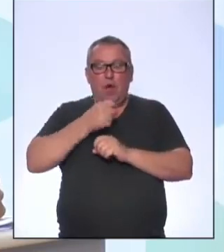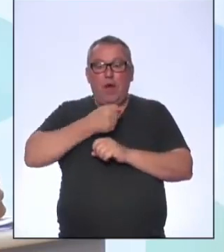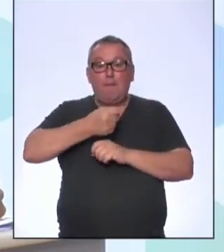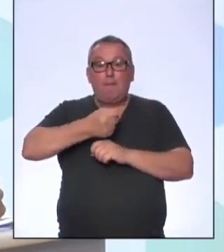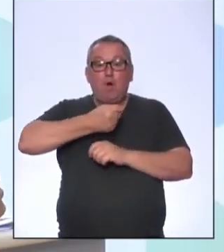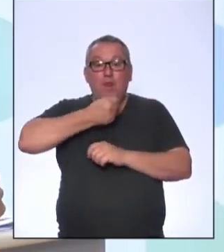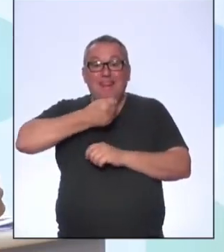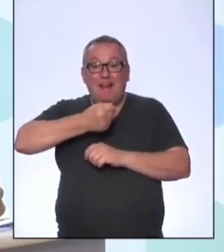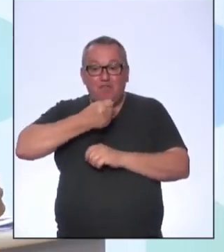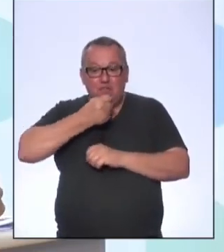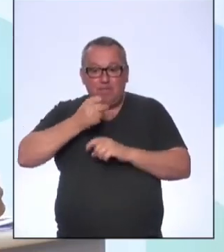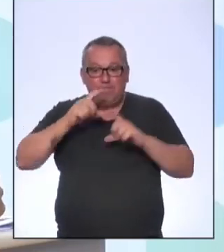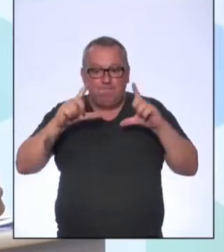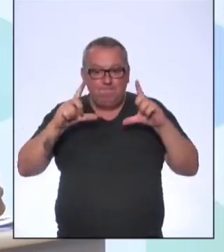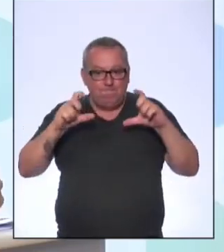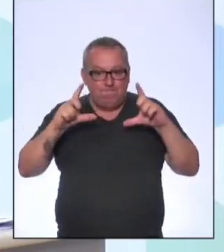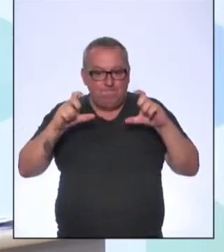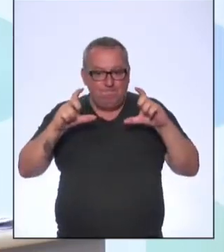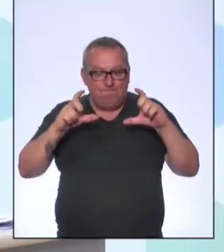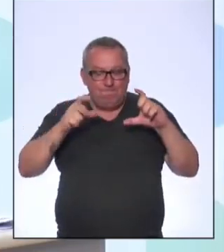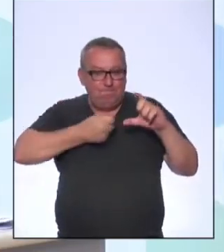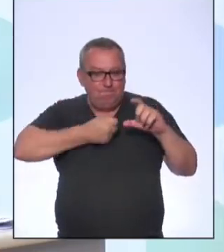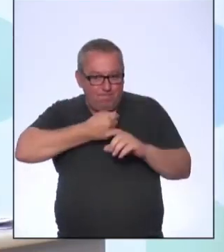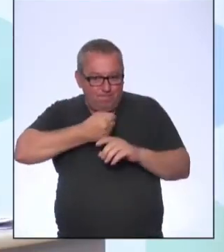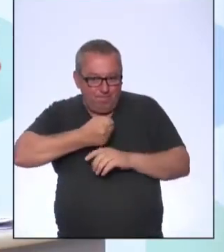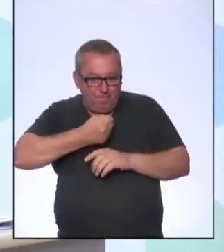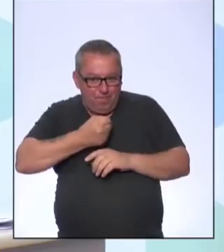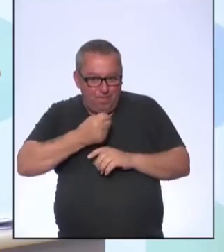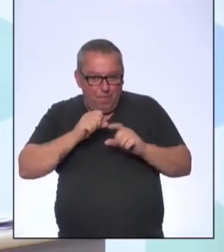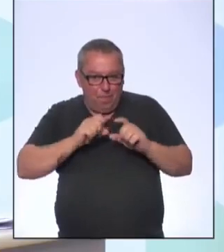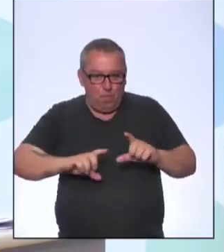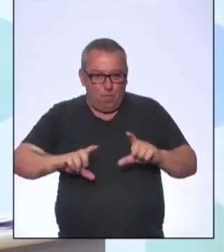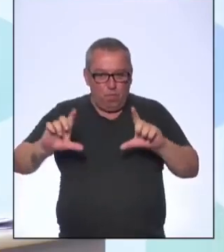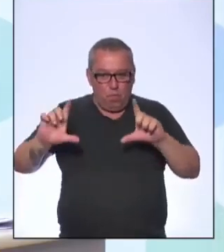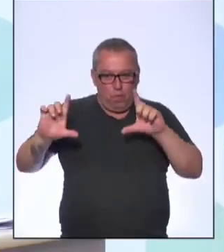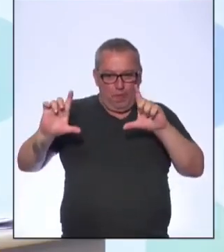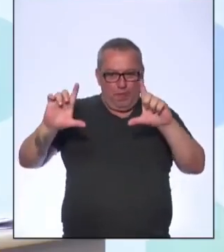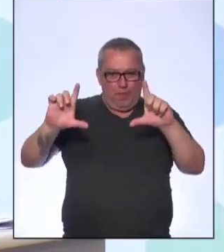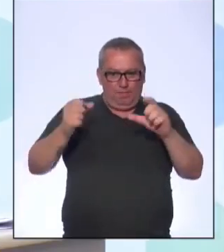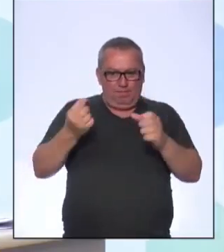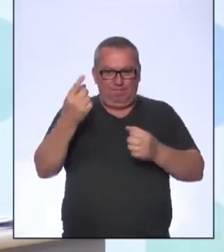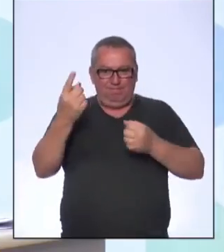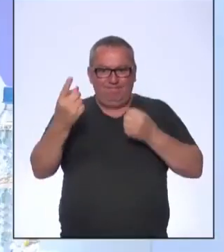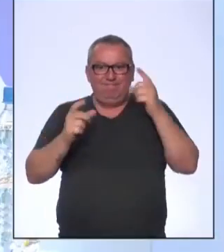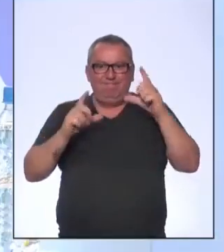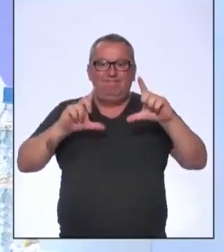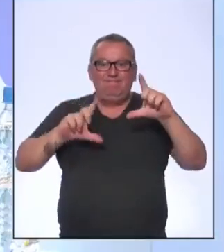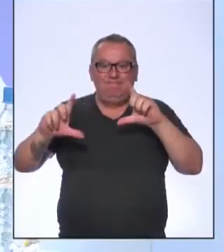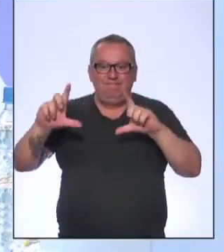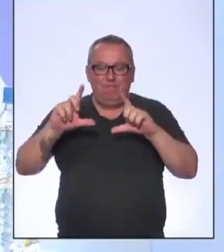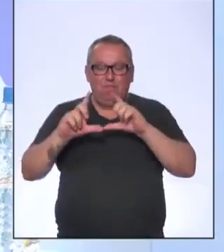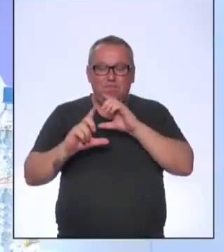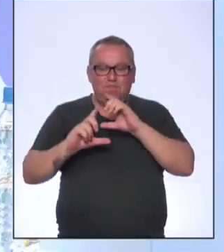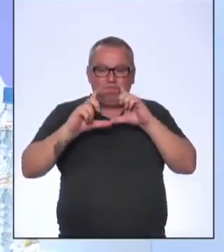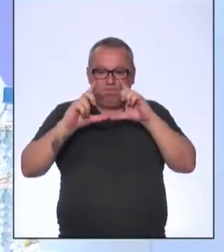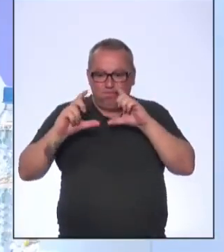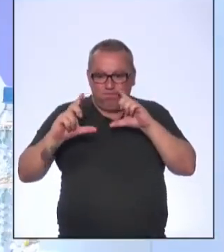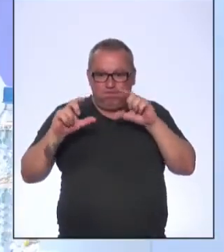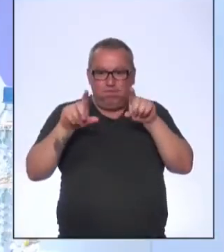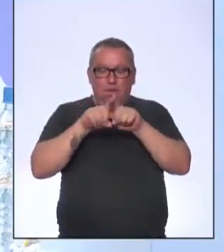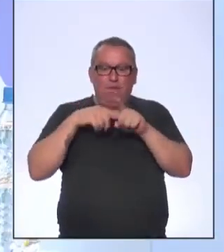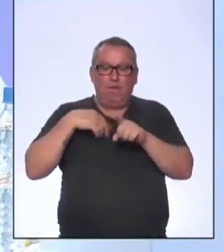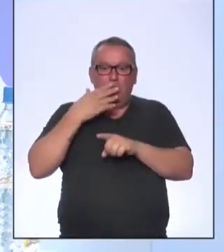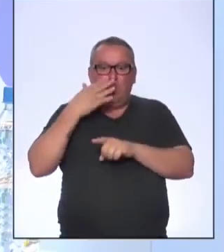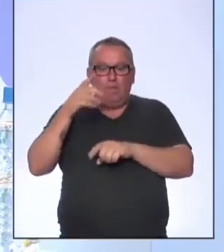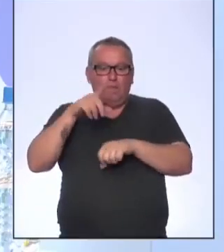fotoreportagem. Então, o que vai acontecer agora, professora? Eu vou colocar na tela para os alunos algumas fotografias. Eu vou pedir algum tempinho